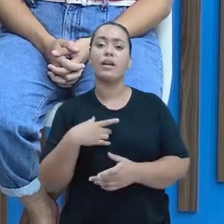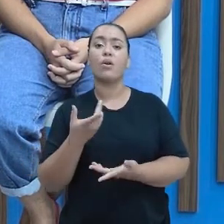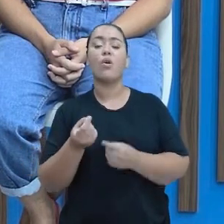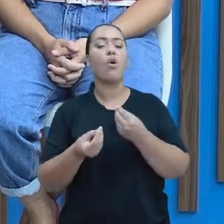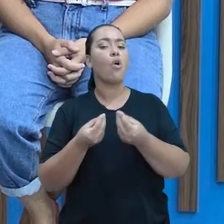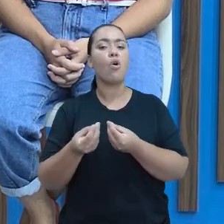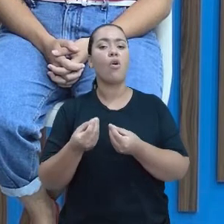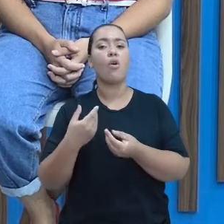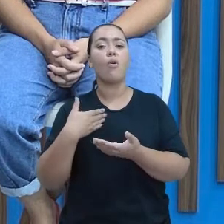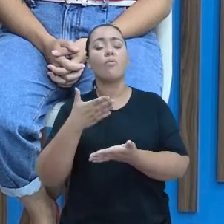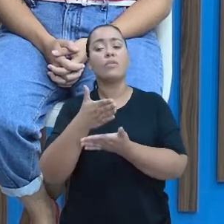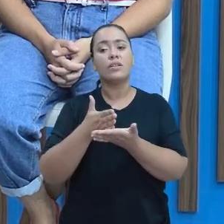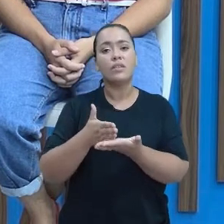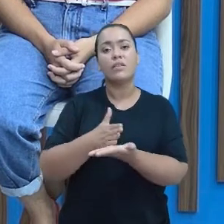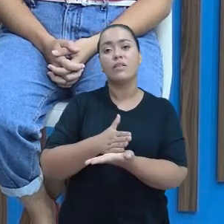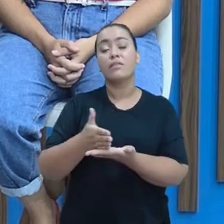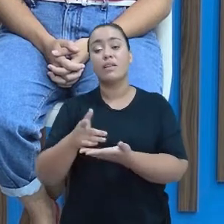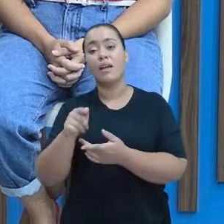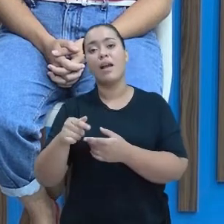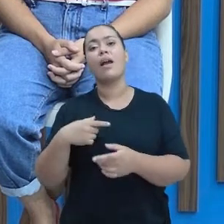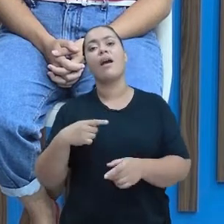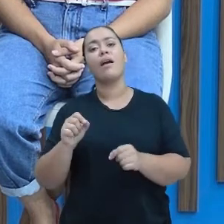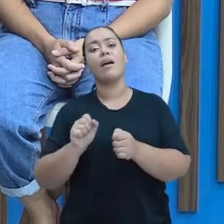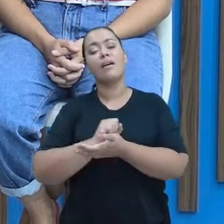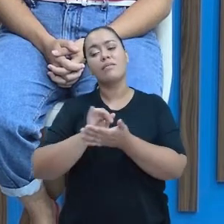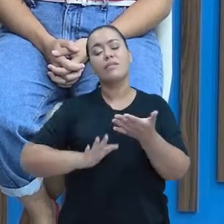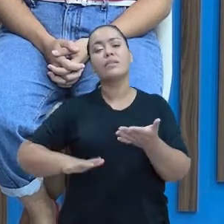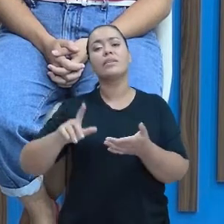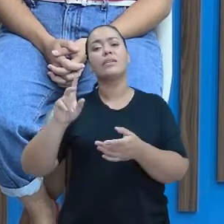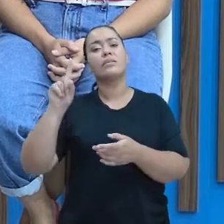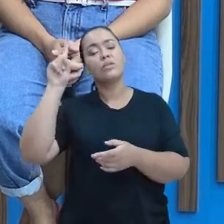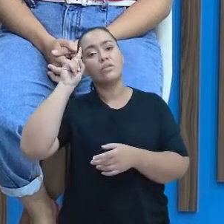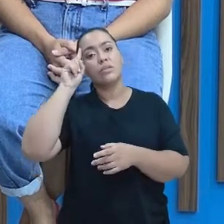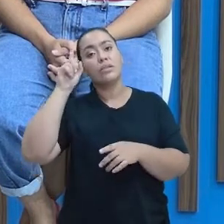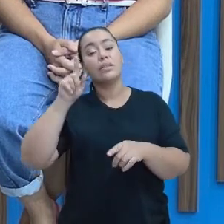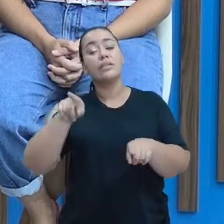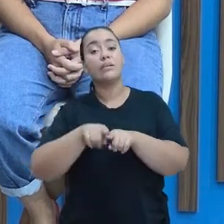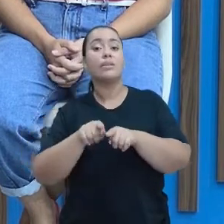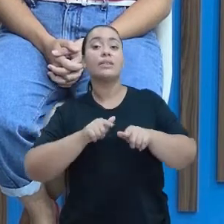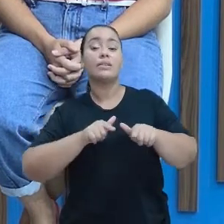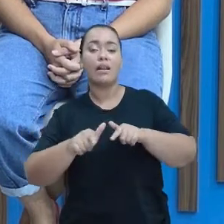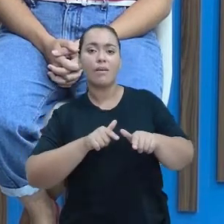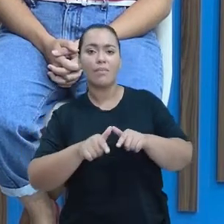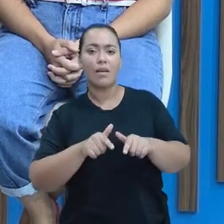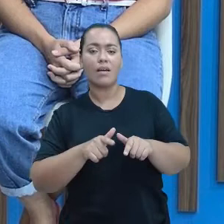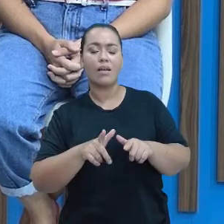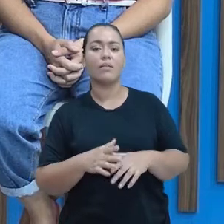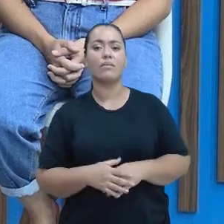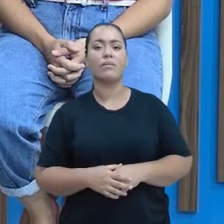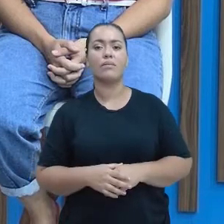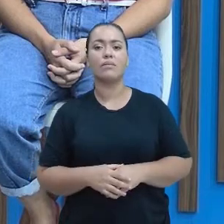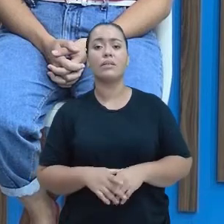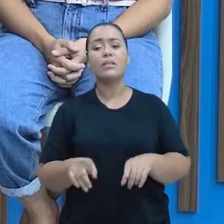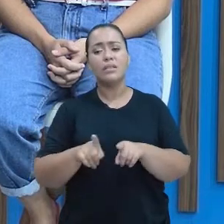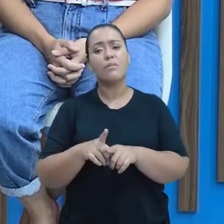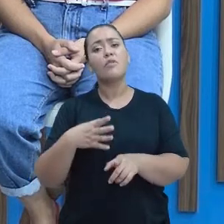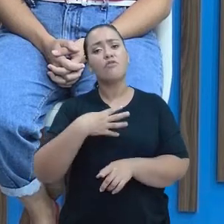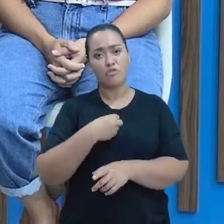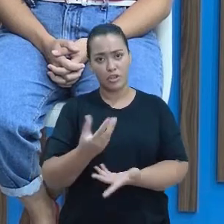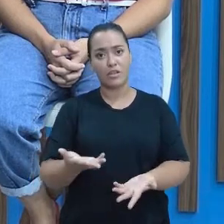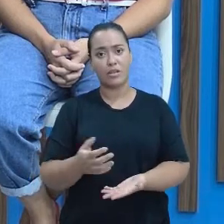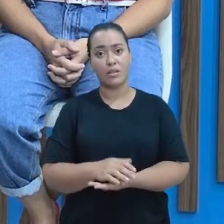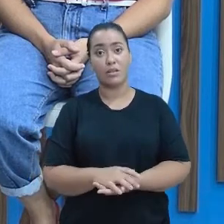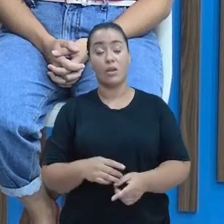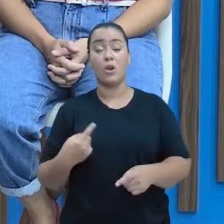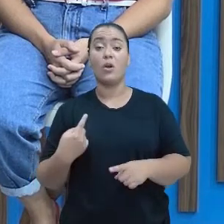as atividades cotidianas, né, do trabalho e também com os filhos, quem